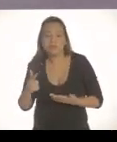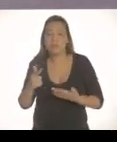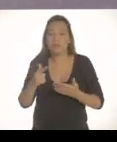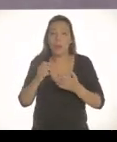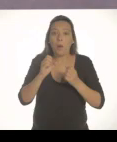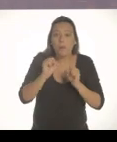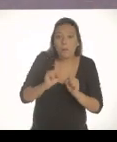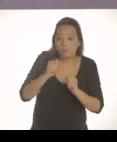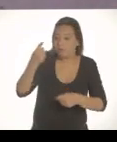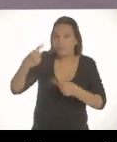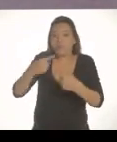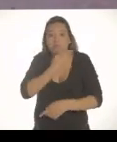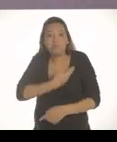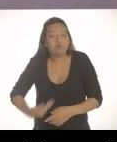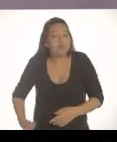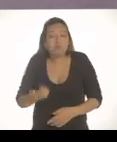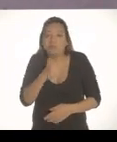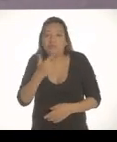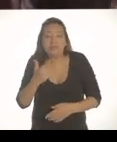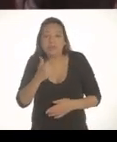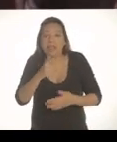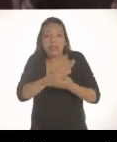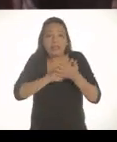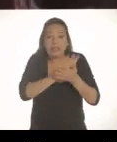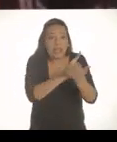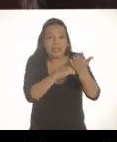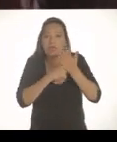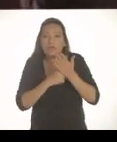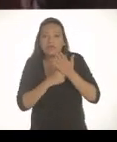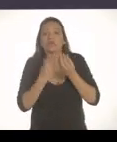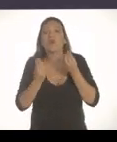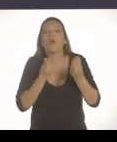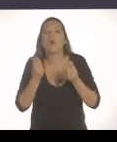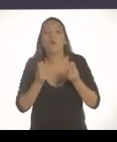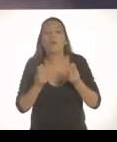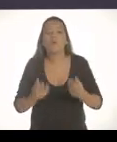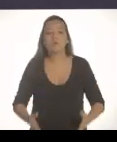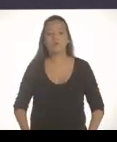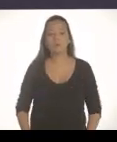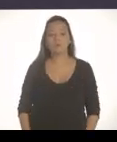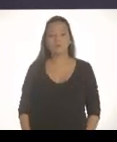parte do poder público. E você faz o quê?